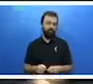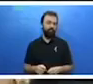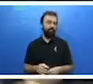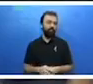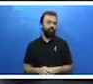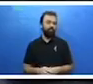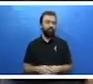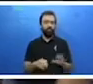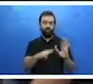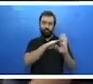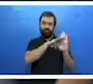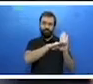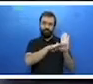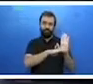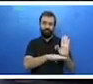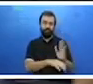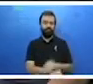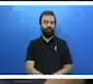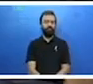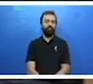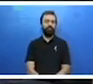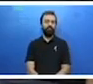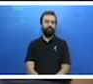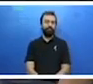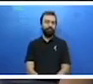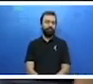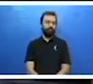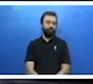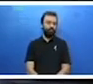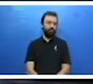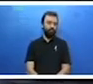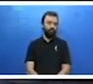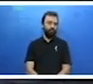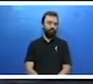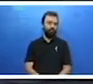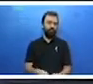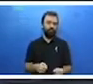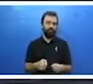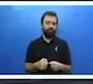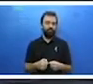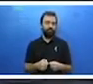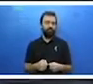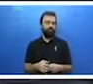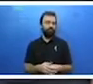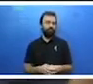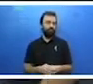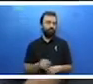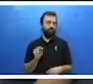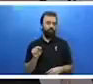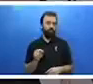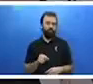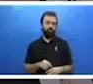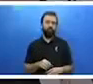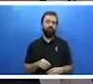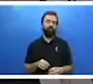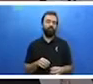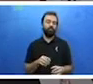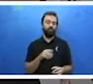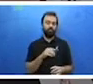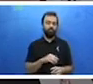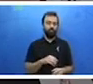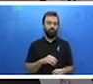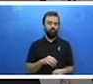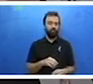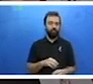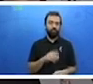Vamos à nossa rotina. O que nós vamos fazer hoje? Nós vamos conhecer mais sobre as 5 regiões do